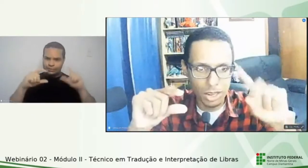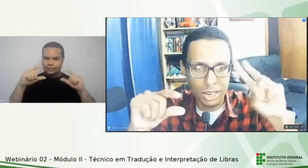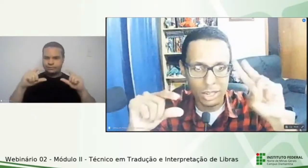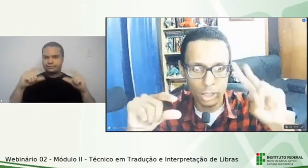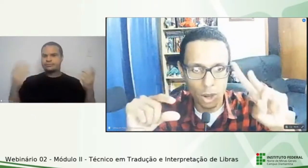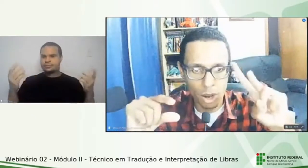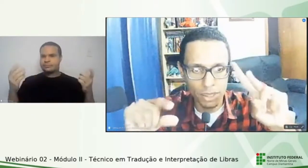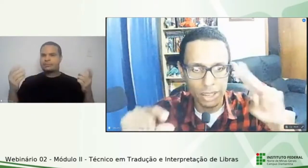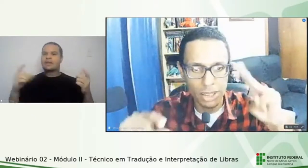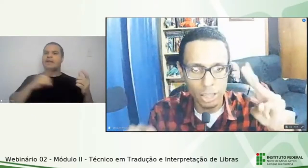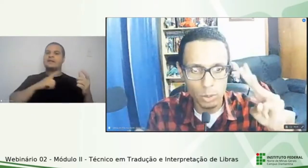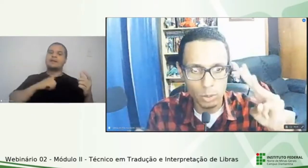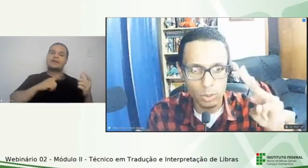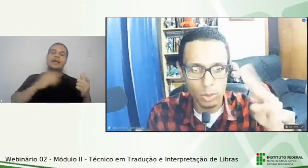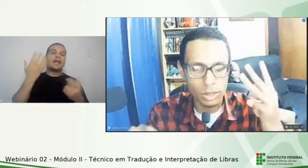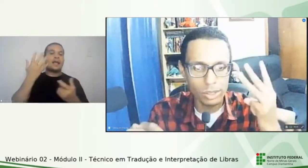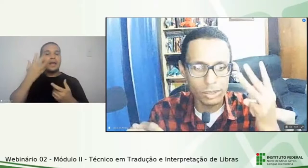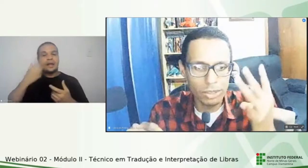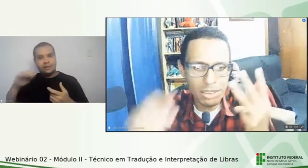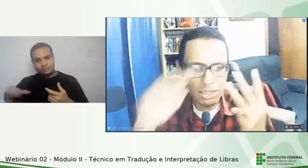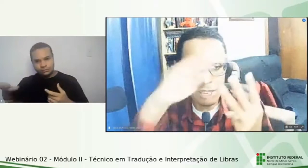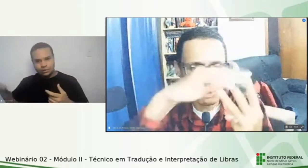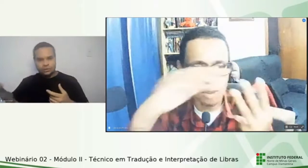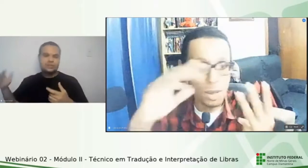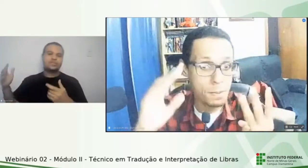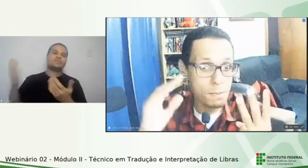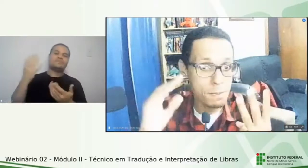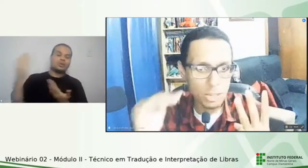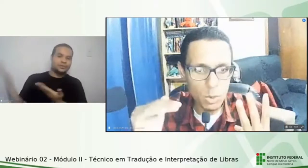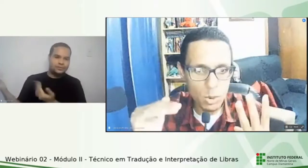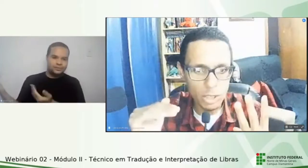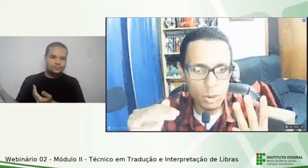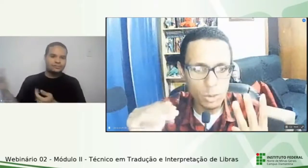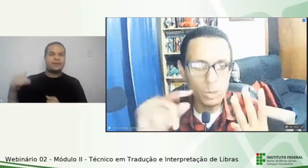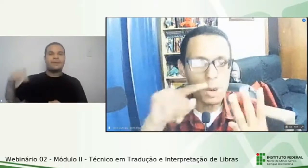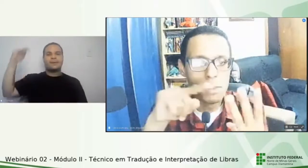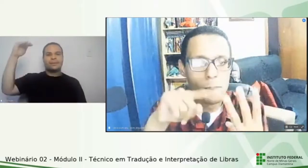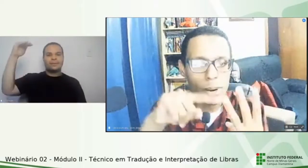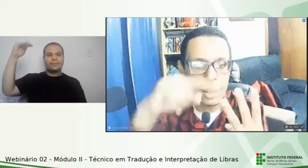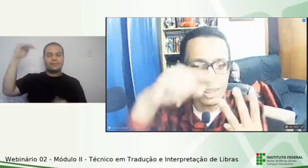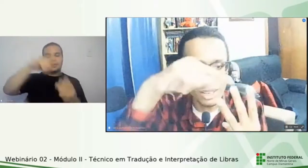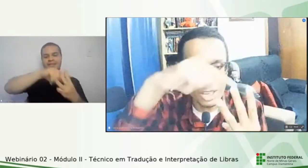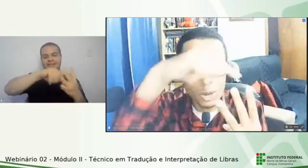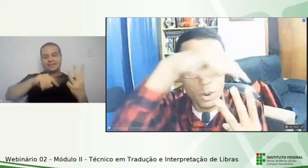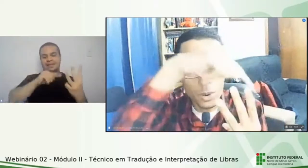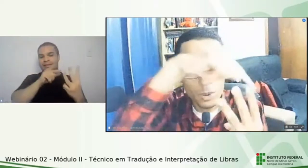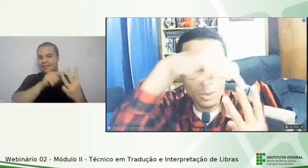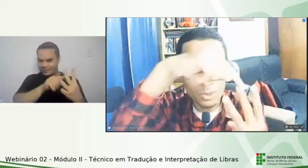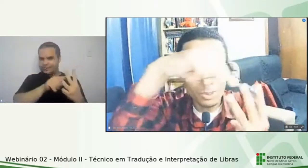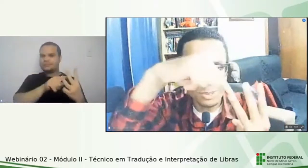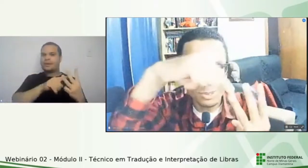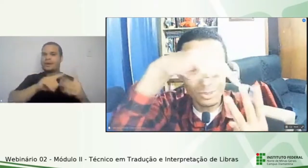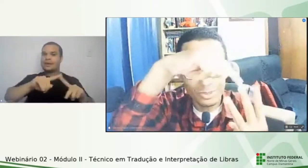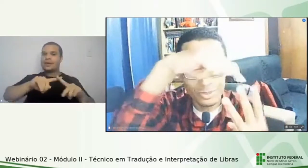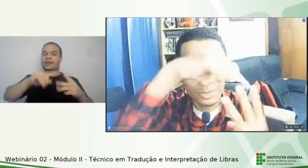Criança, jovem e adulto. Três livros. Mesmo conteúdo, porém com